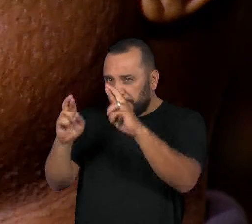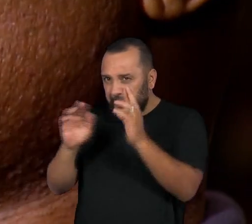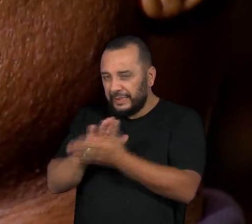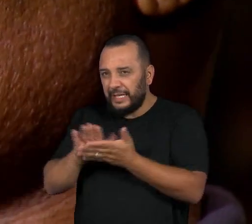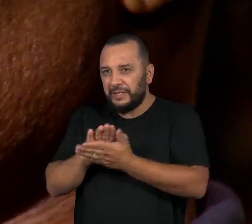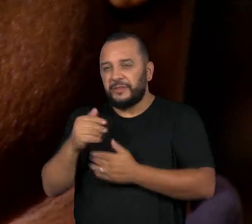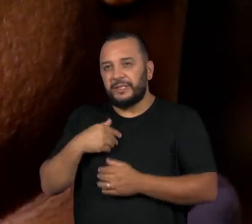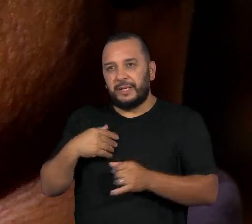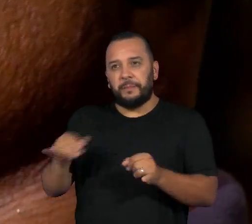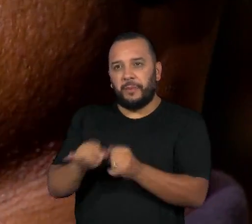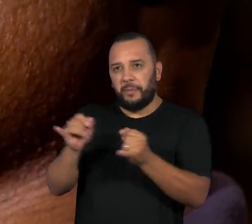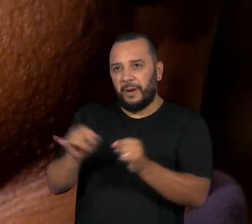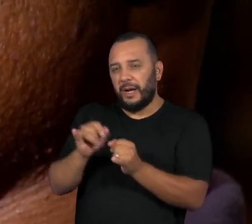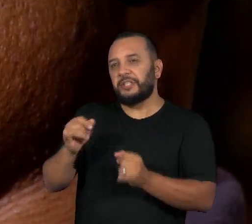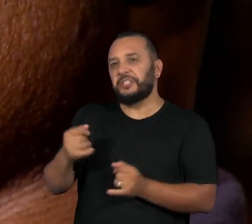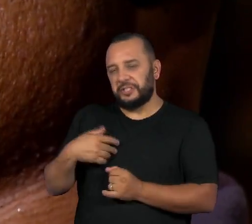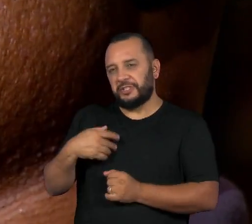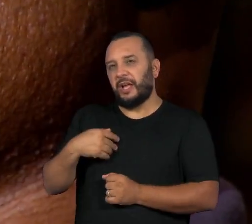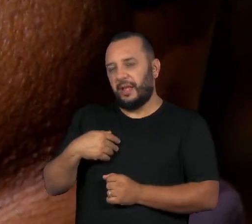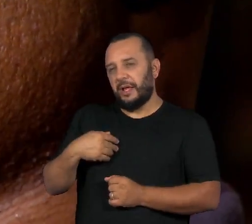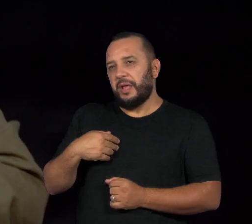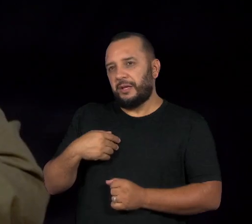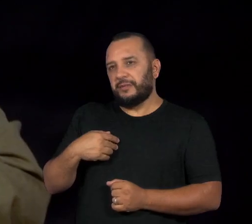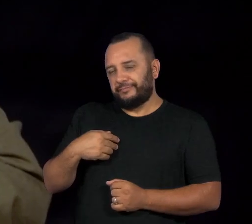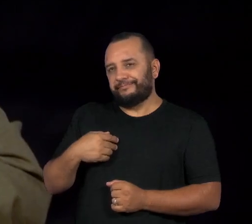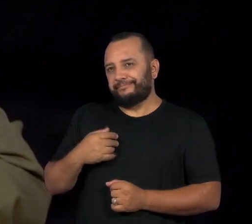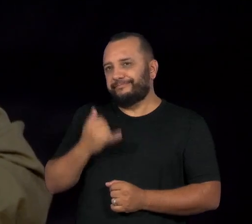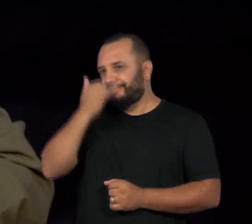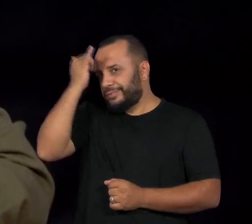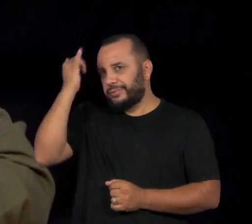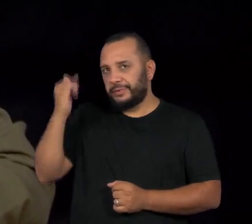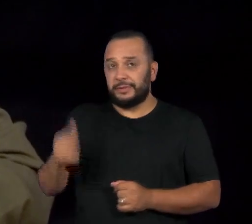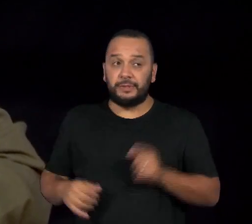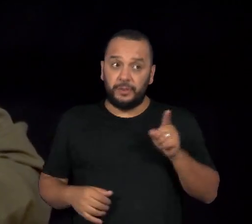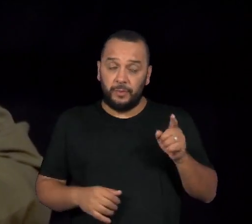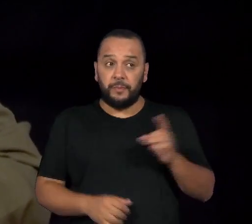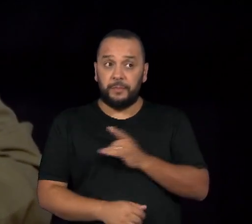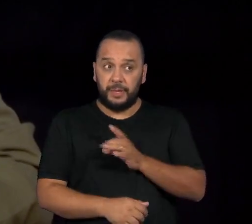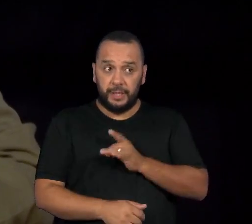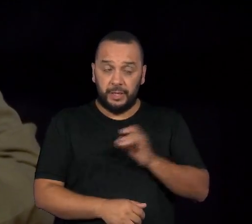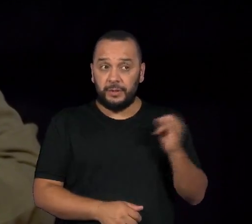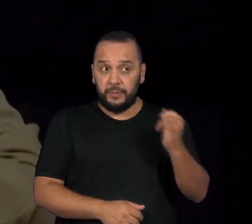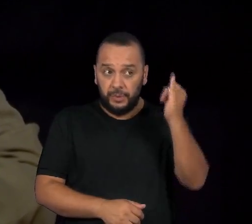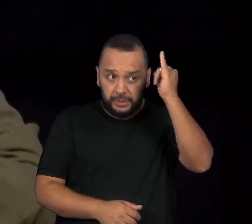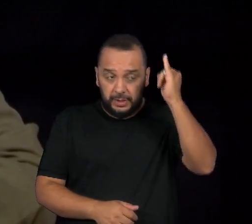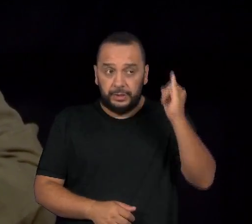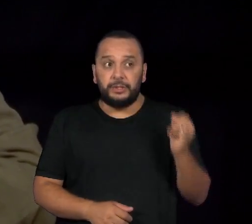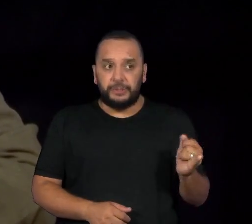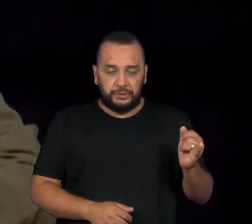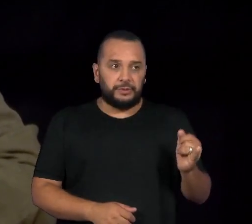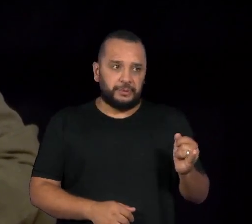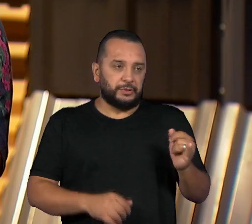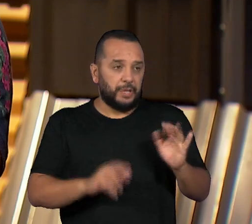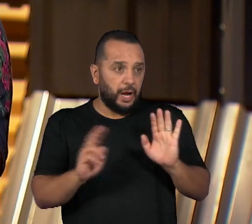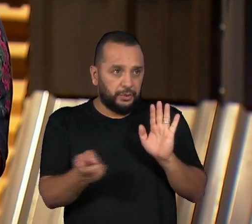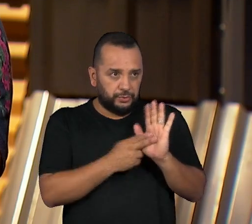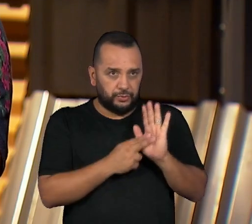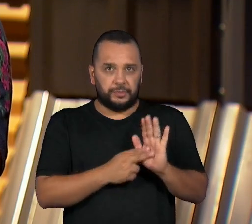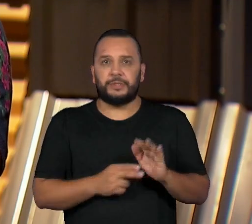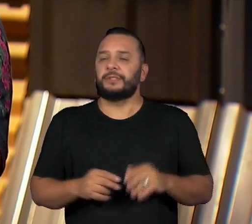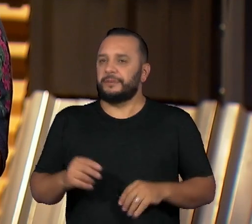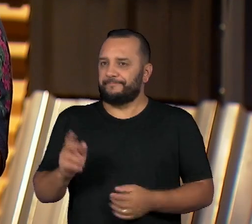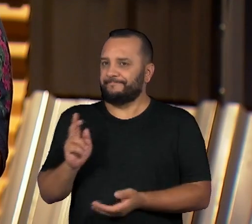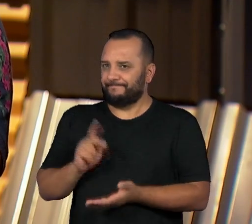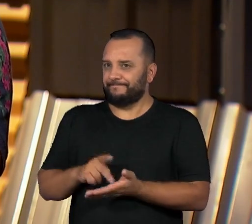algumas bobagens. Sim. Ou seja, o medo é importante. Ele é de importante. existir e ser reconhecido. Porque é ele isso? te